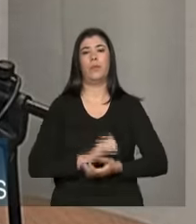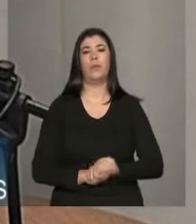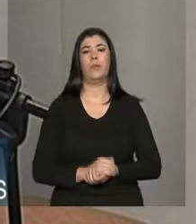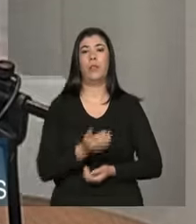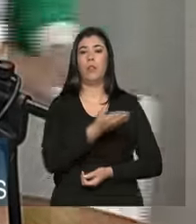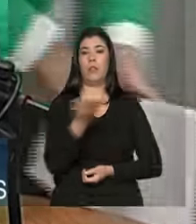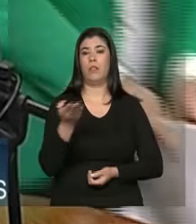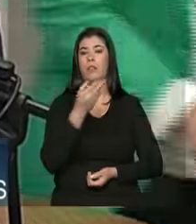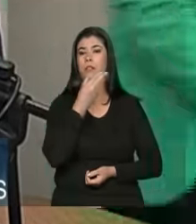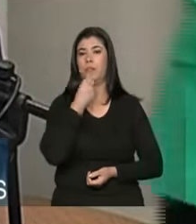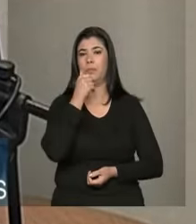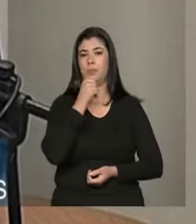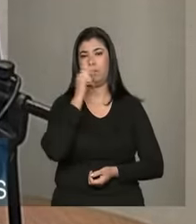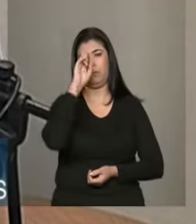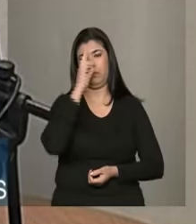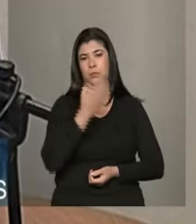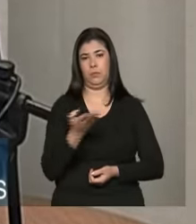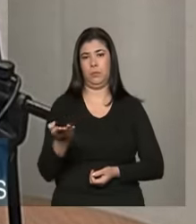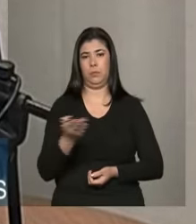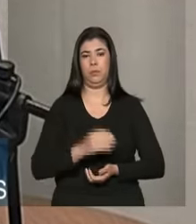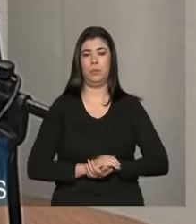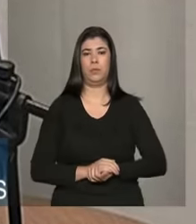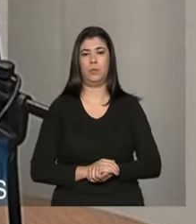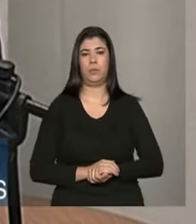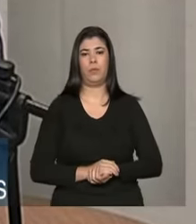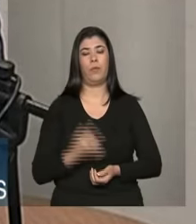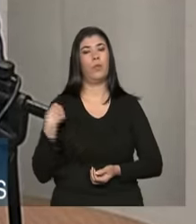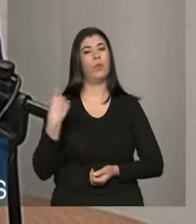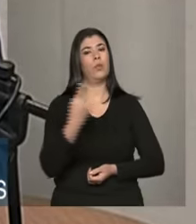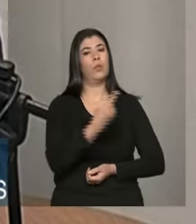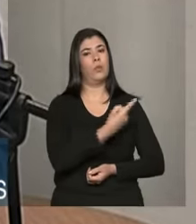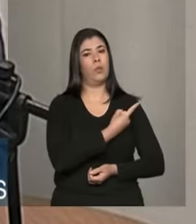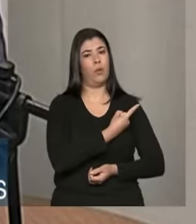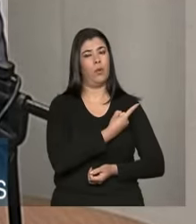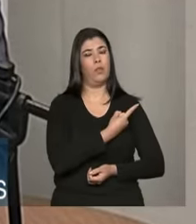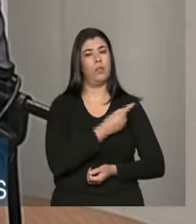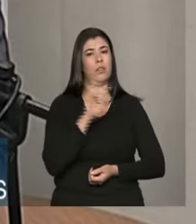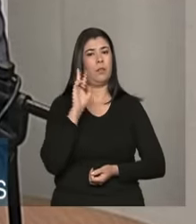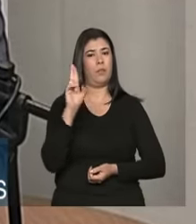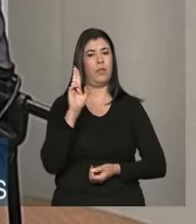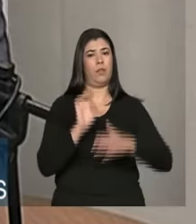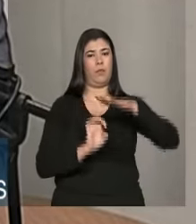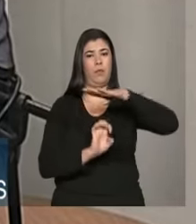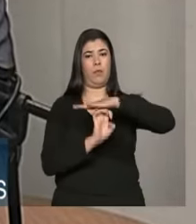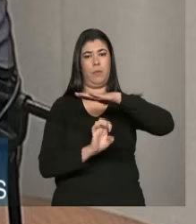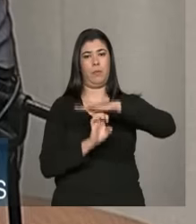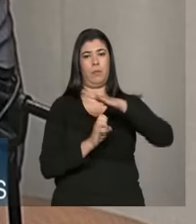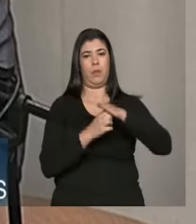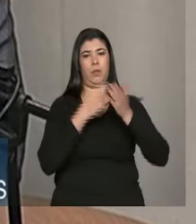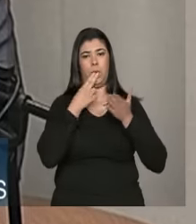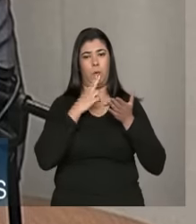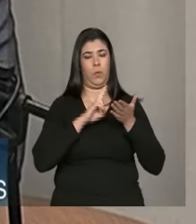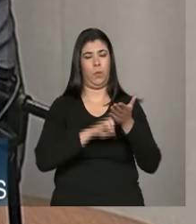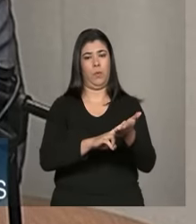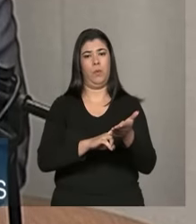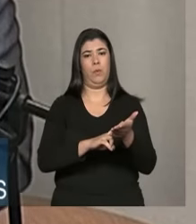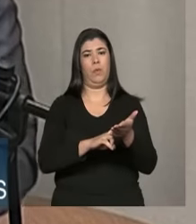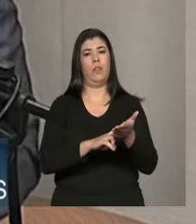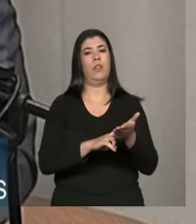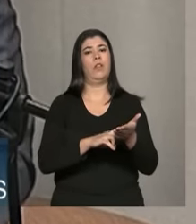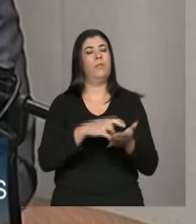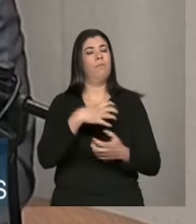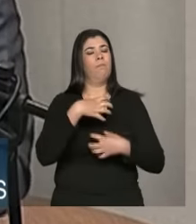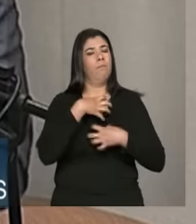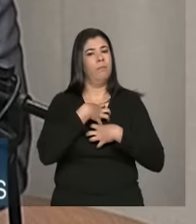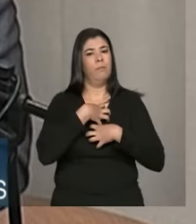senhoras e senhores para nós da Empresa Brasileira de Correios e Telégrafos é uma imensa